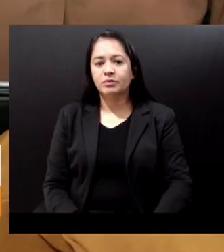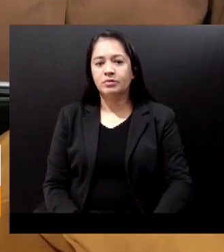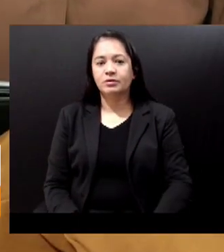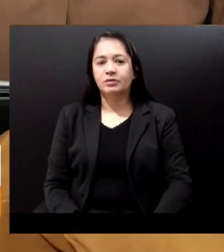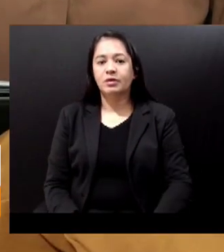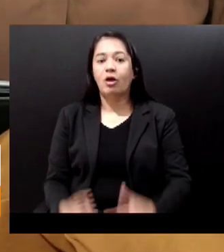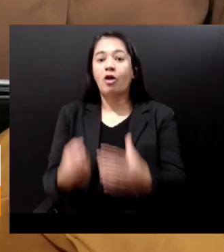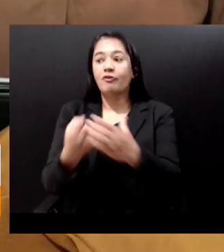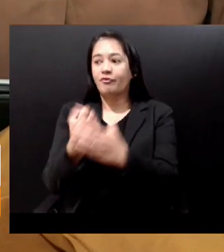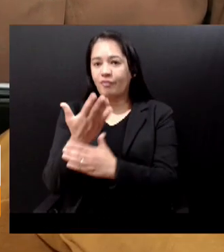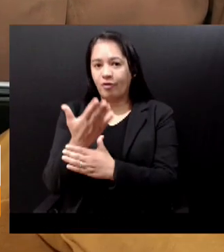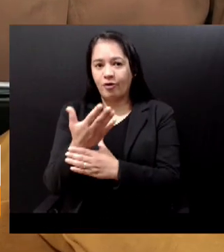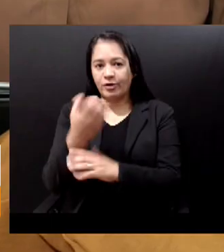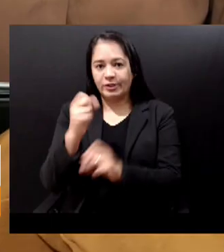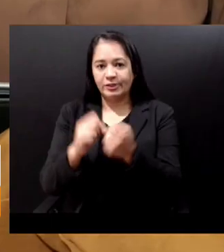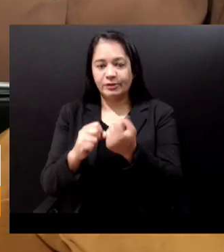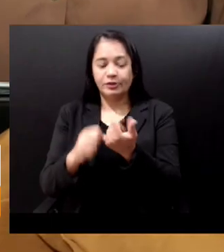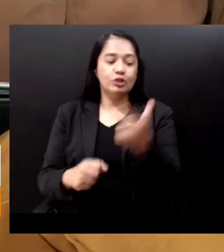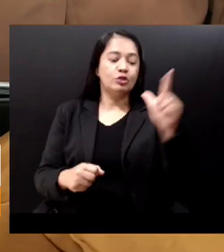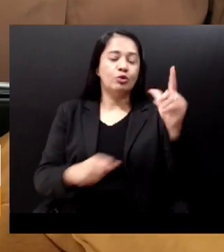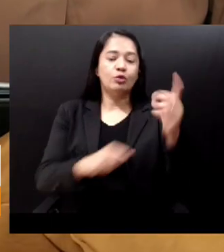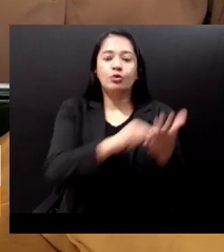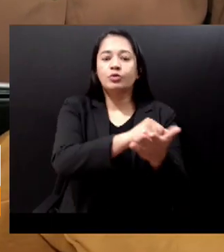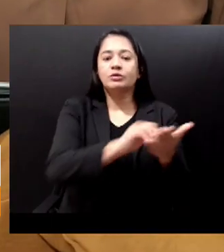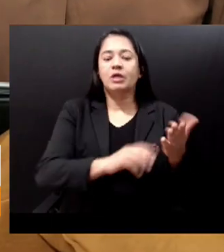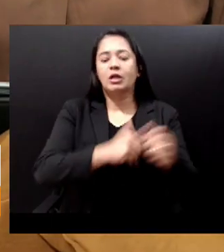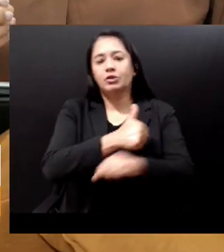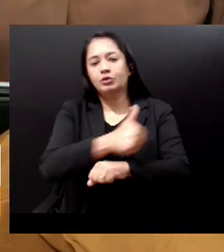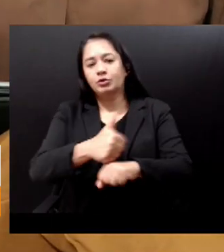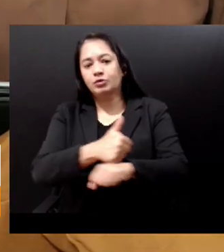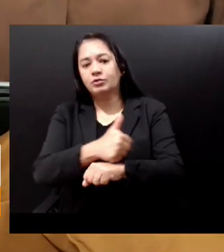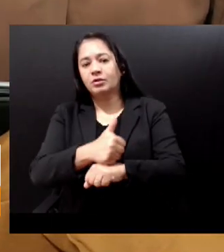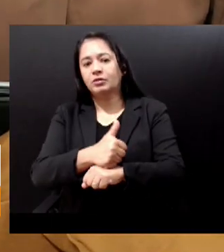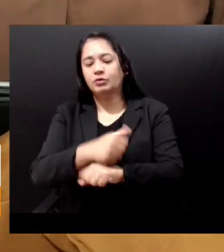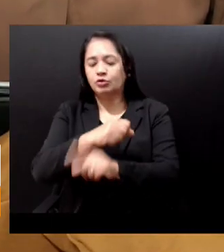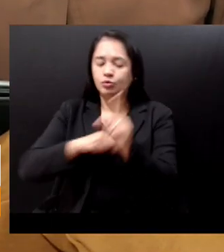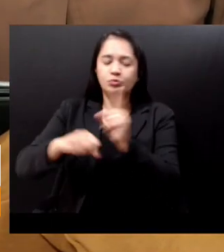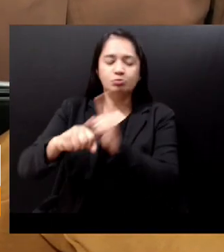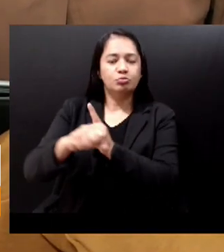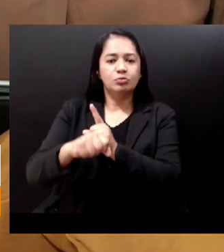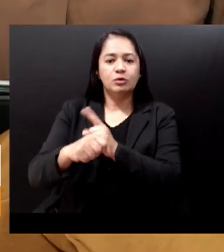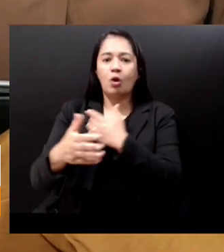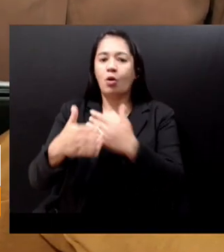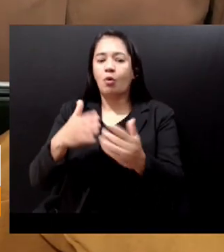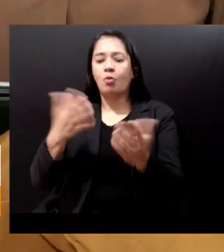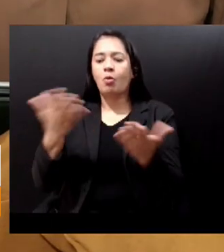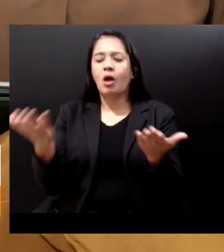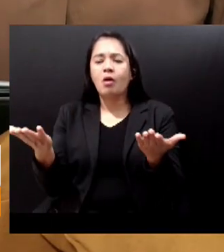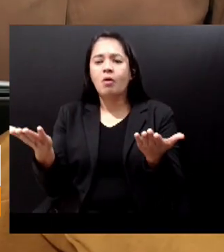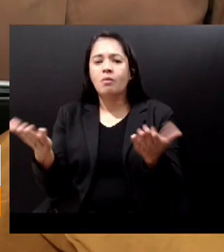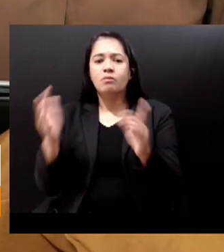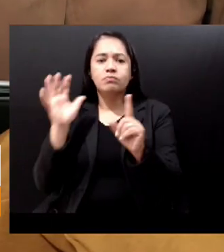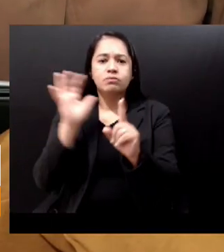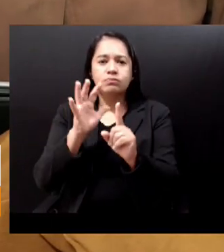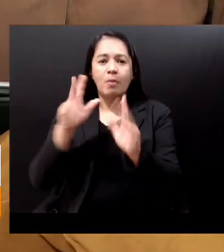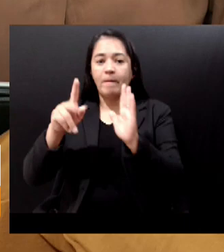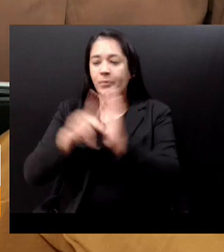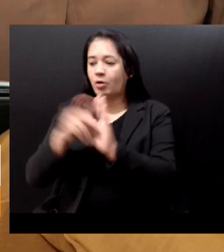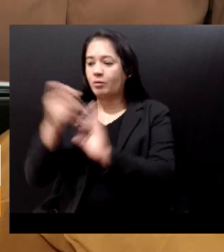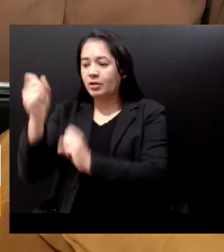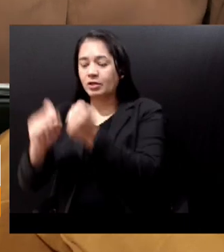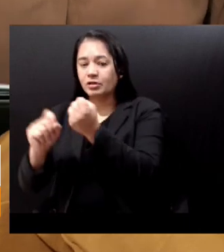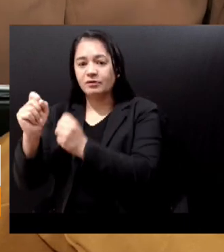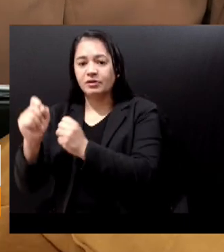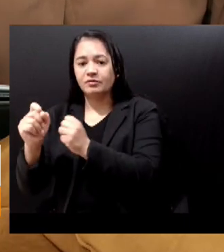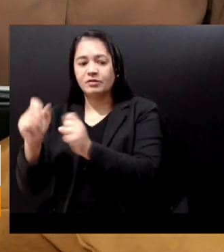outras atividades, né? No profissional, no social, enfim. Qual que é a influência, da atividade física? Porque todo mundo